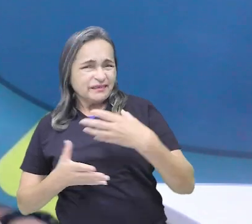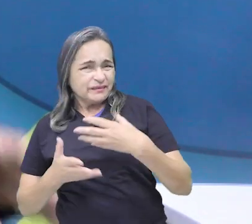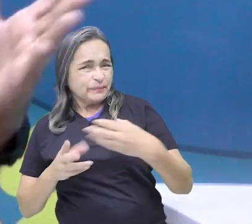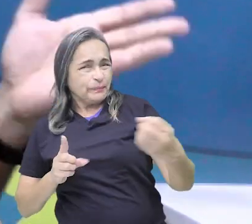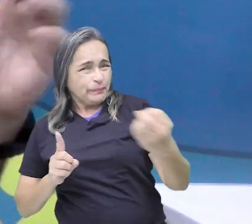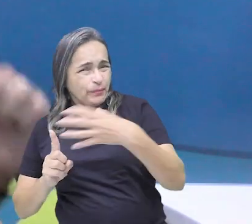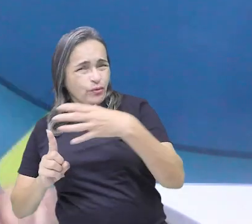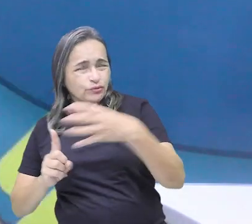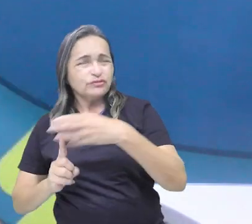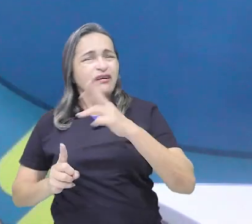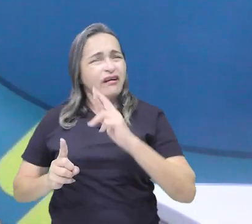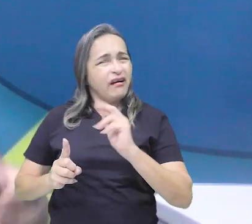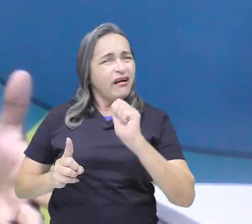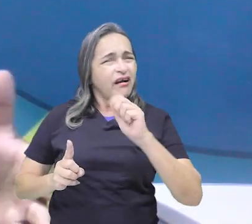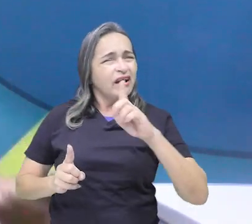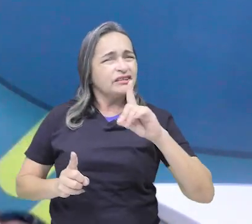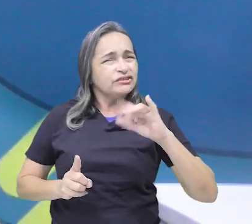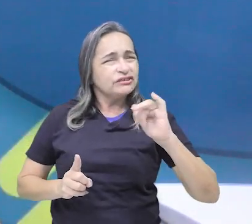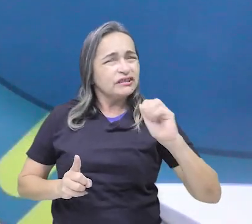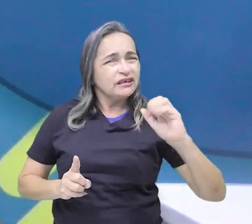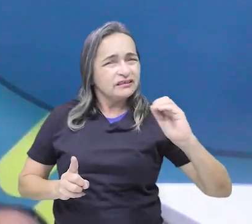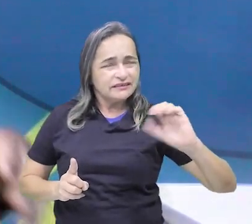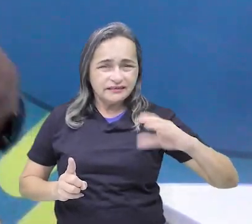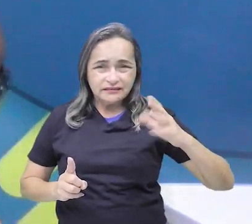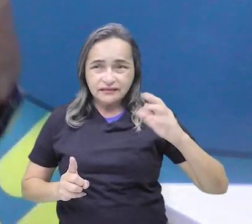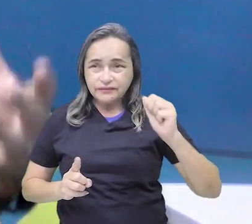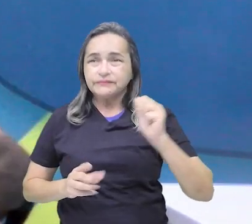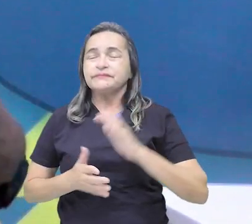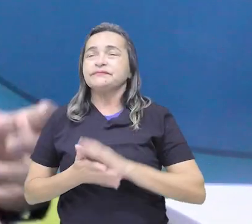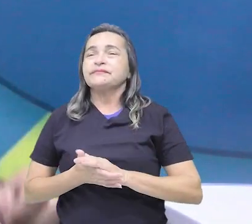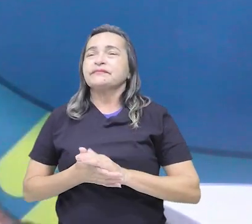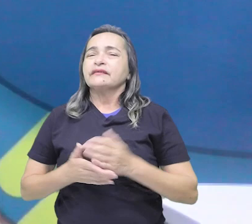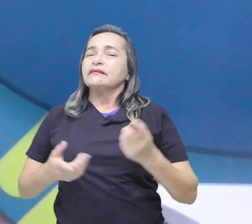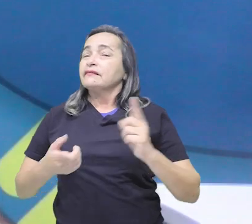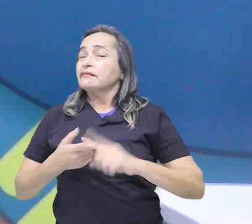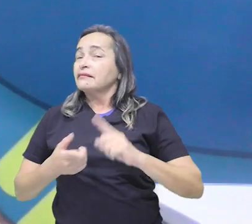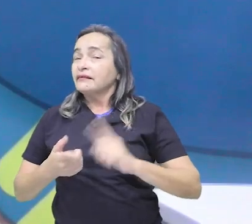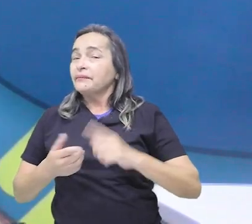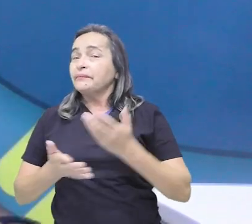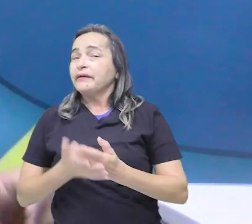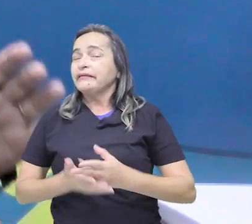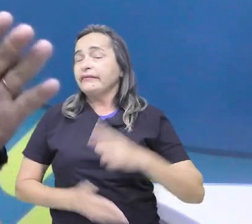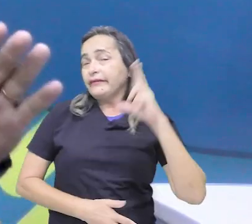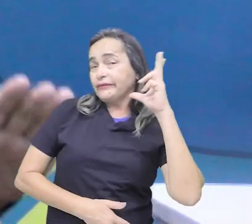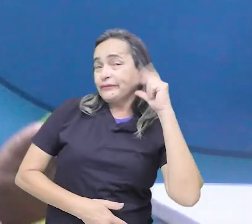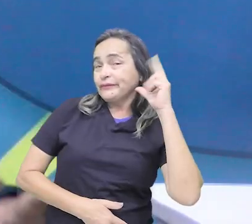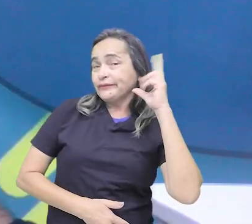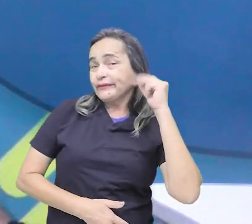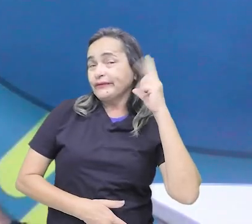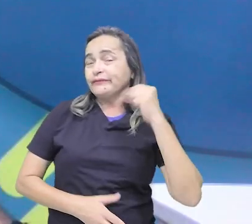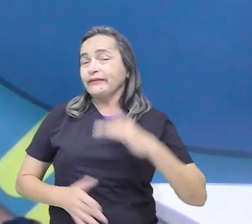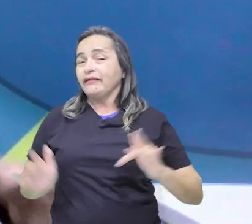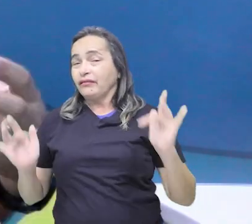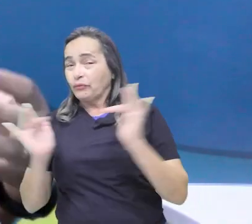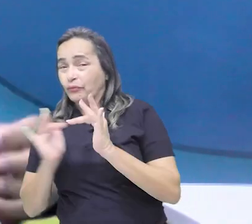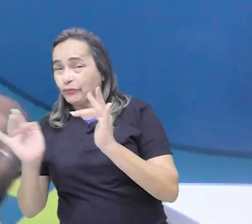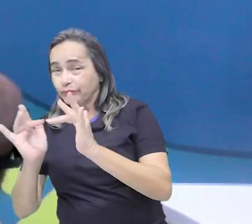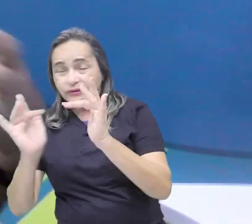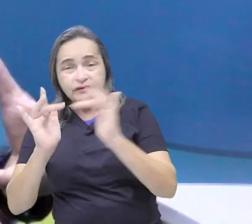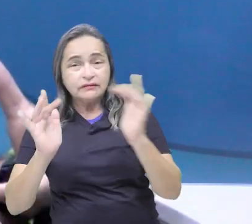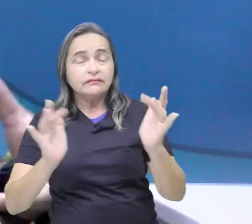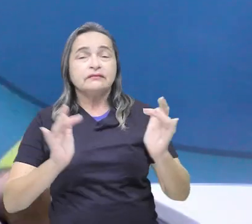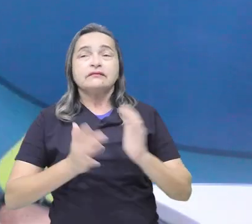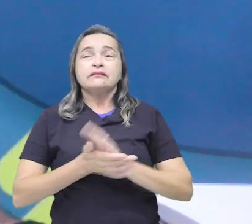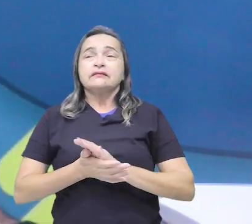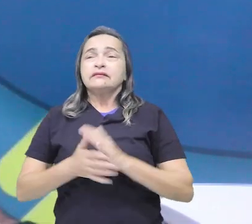magnético? Hoje em dia a gente tem o acessório que é muito bom, que é o celular, mas a gente está direto em contato, né? É algo que a gente está aqui pertinho do bolso, ou seja, a gente